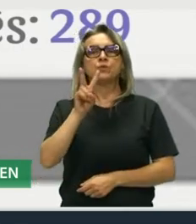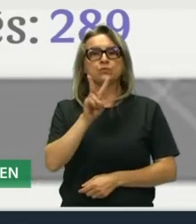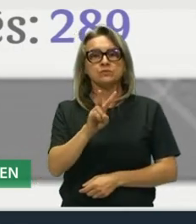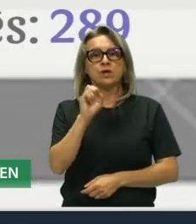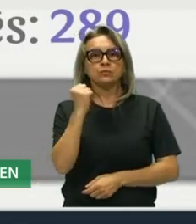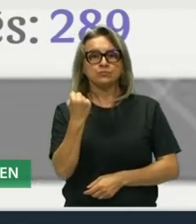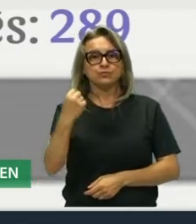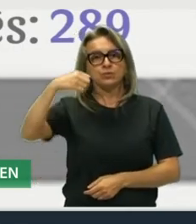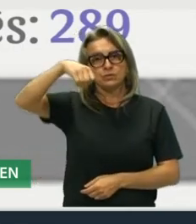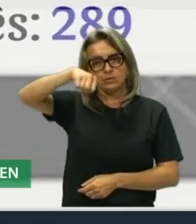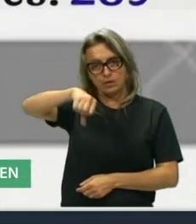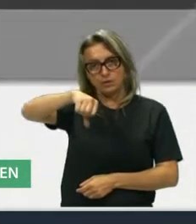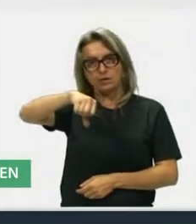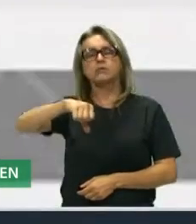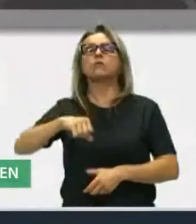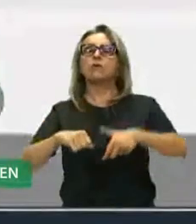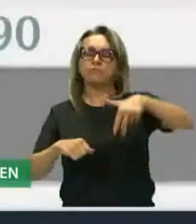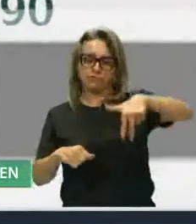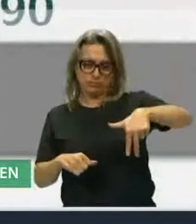289 pacientes mês.